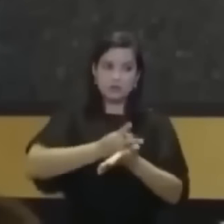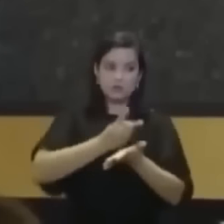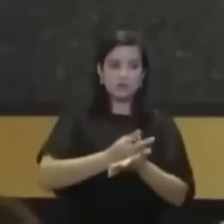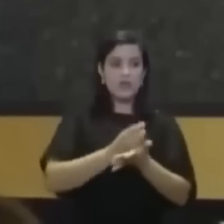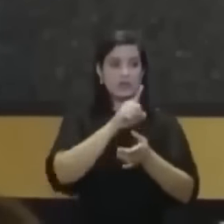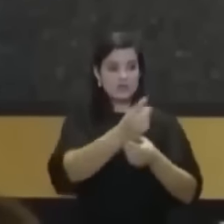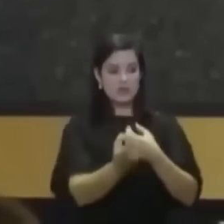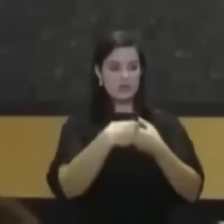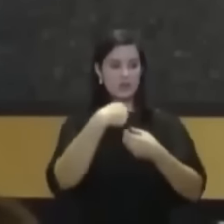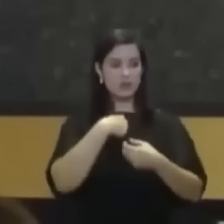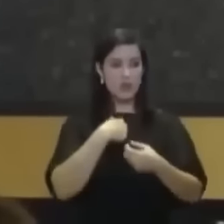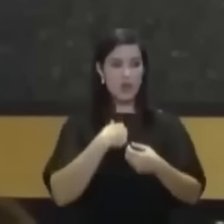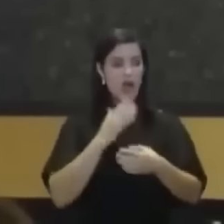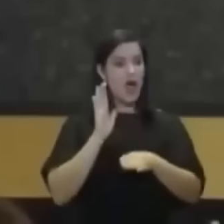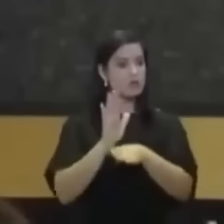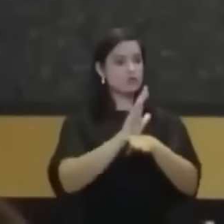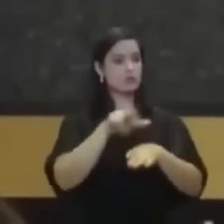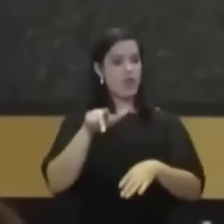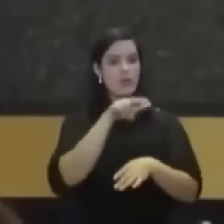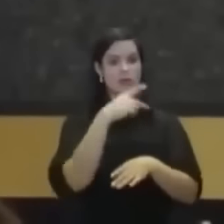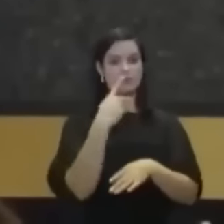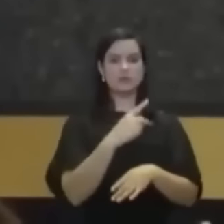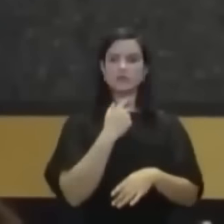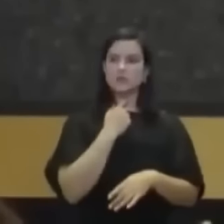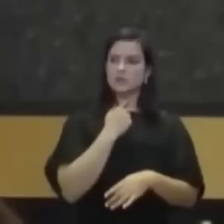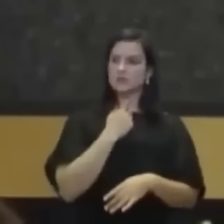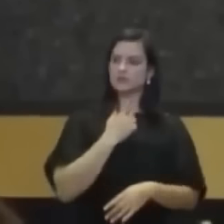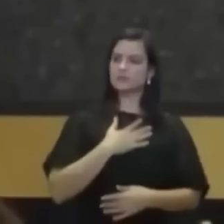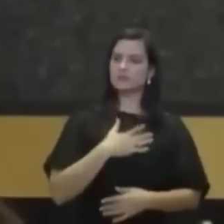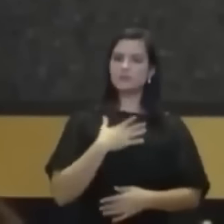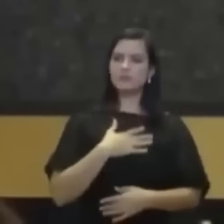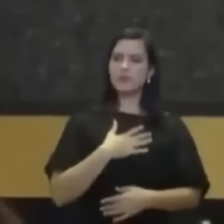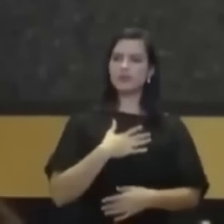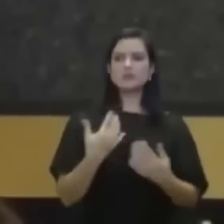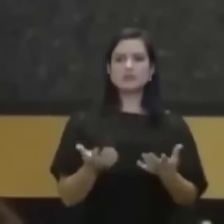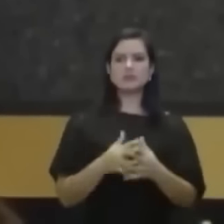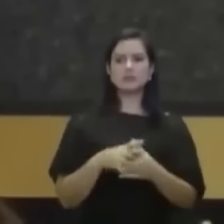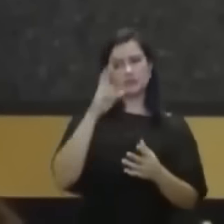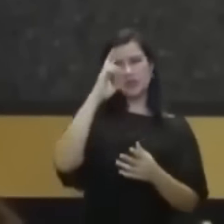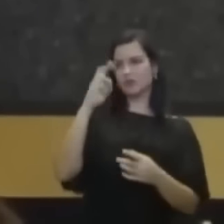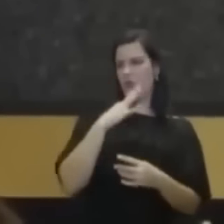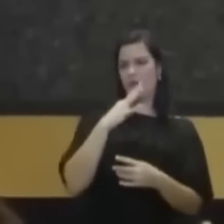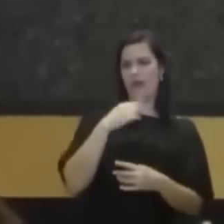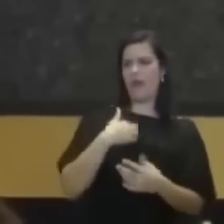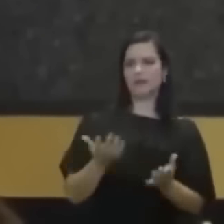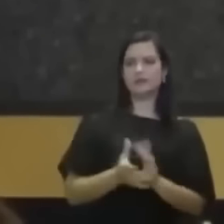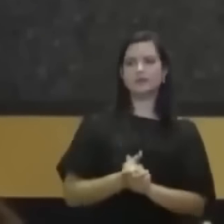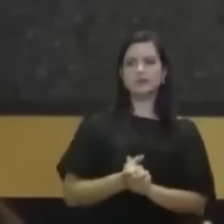irmãos. Eu acho que Pedro dá uma raspada na garganta e diz: ah, Senhor, eu acho que o Senhor não me conhece muito